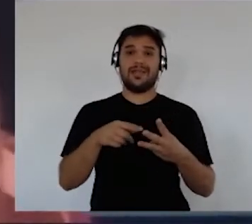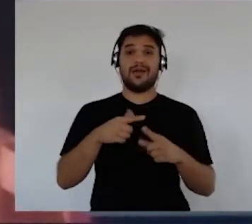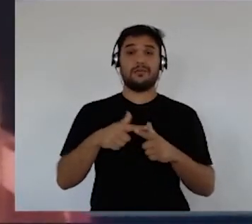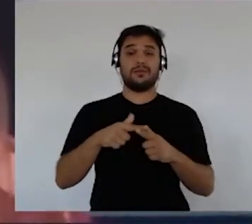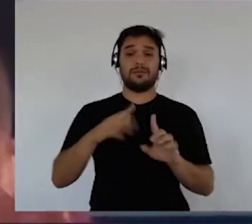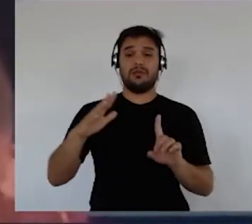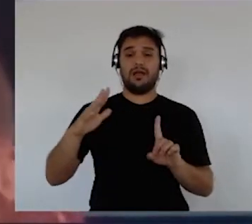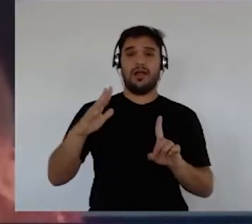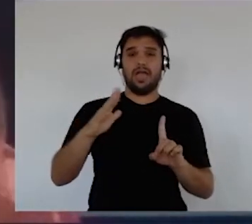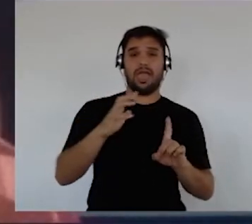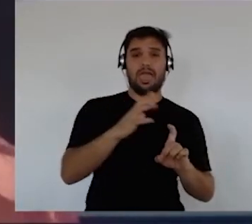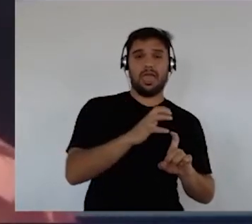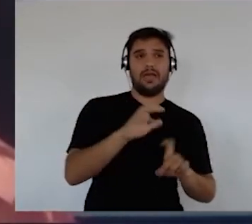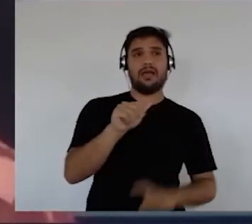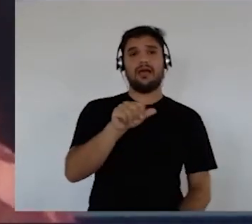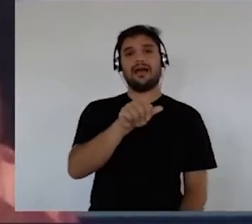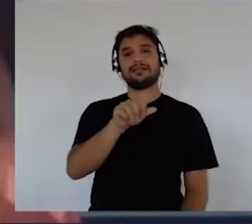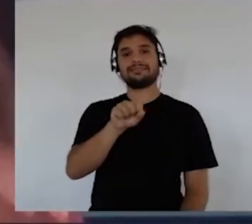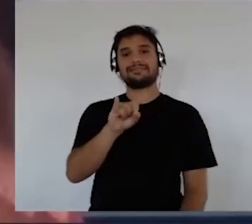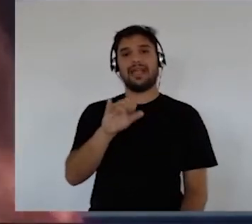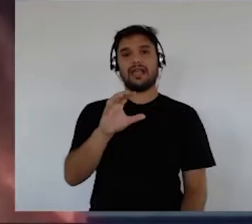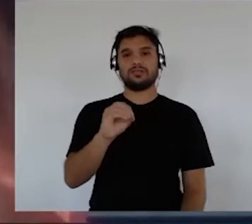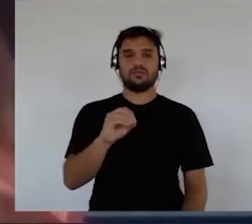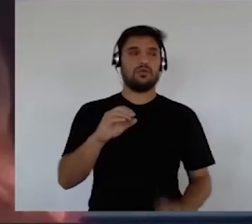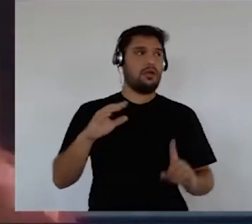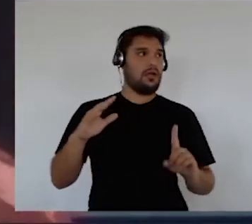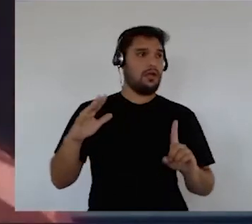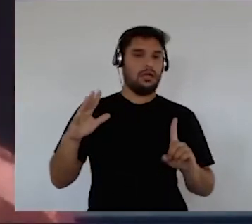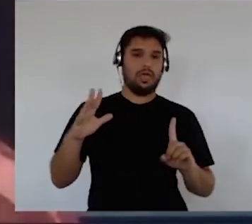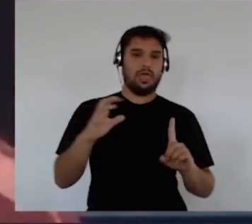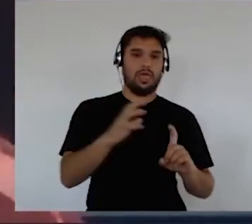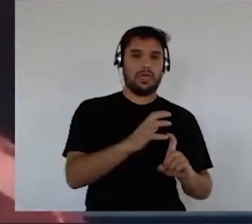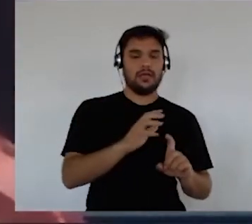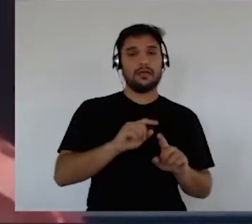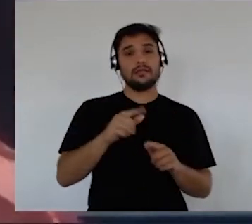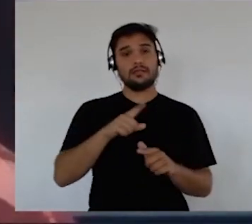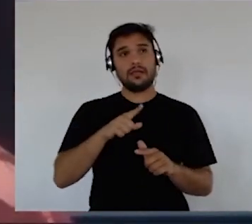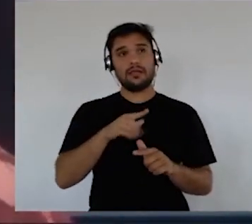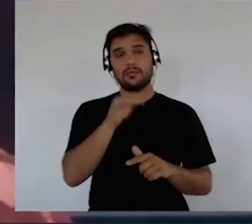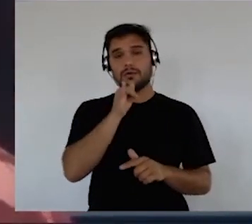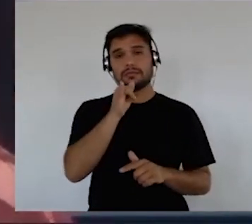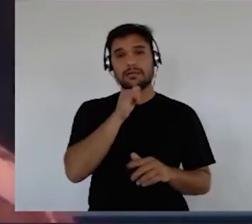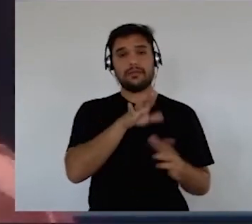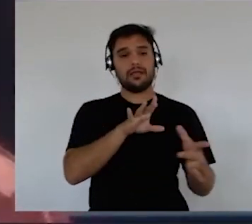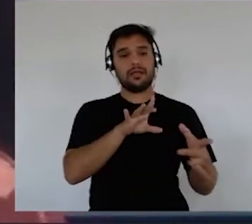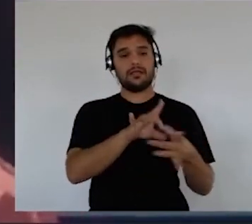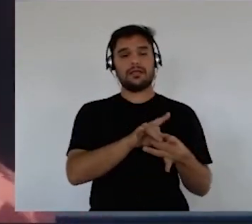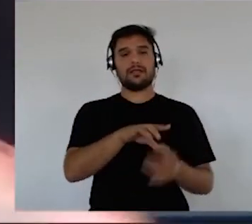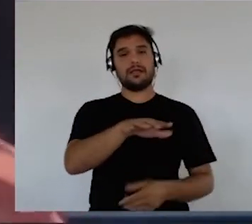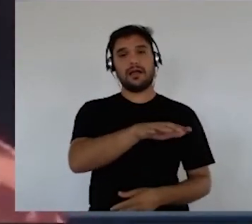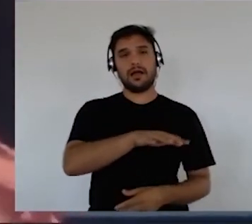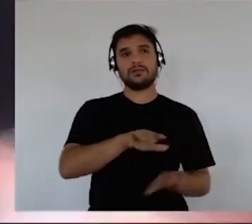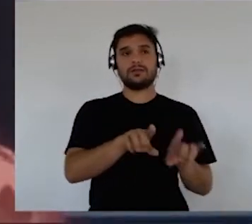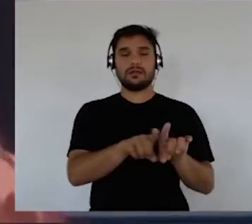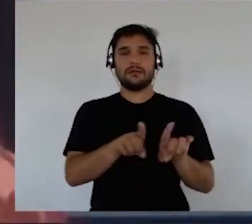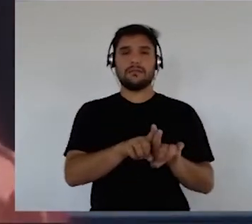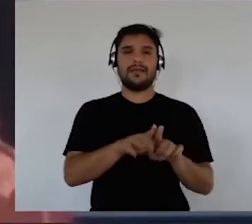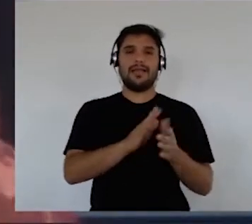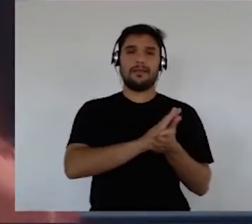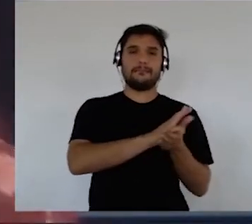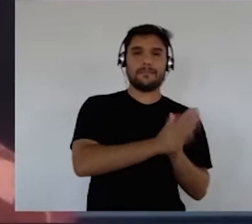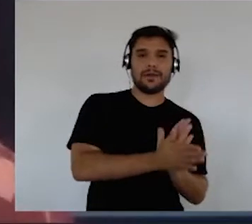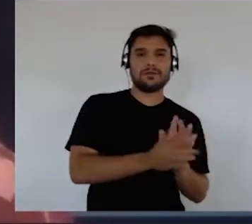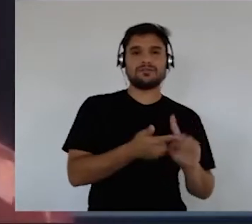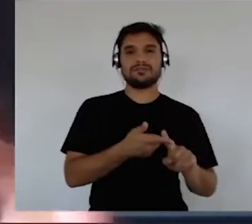assédio. E aí o assédio com alguns desdobramentos, inclusive ligados a também preconceito,